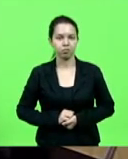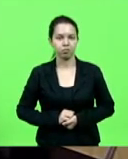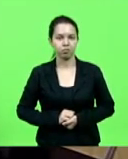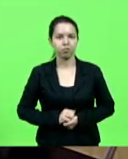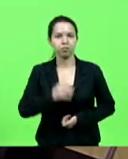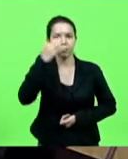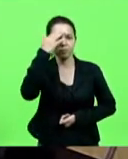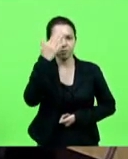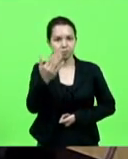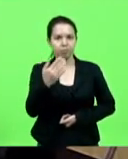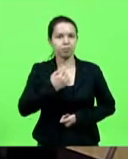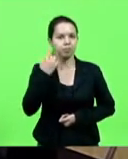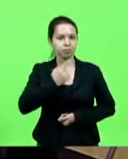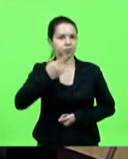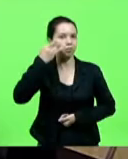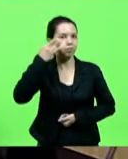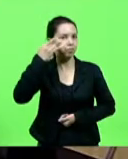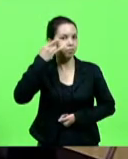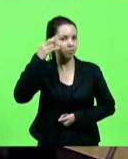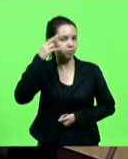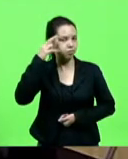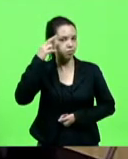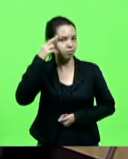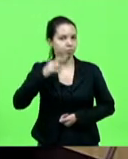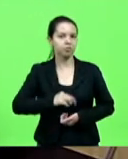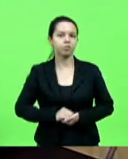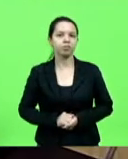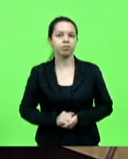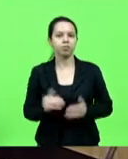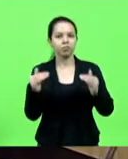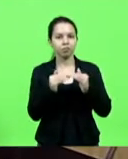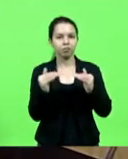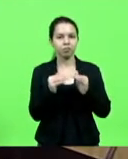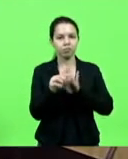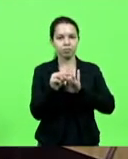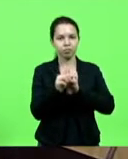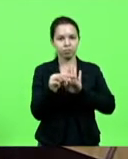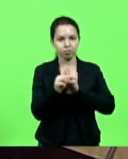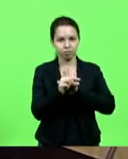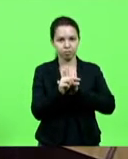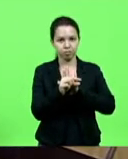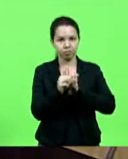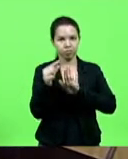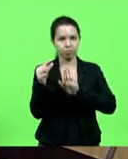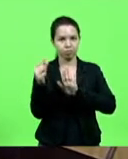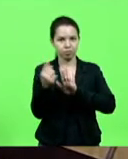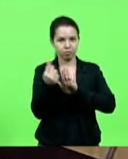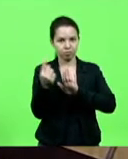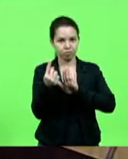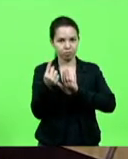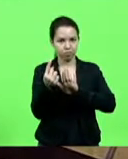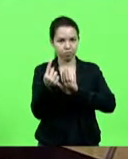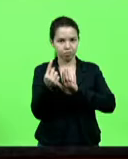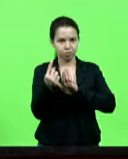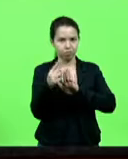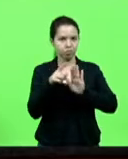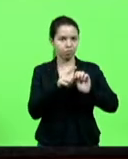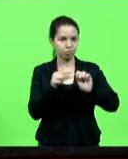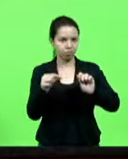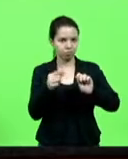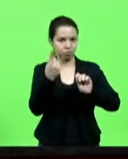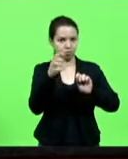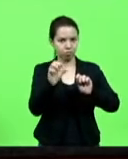Obrigado, deputado Alba. Em consonância com o parágrafo 1º do artigo nº